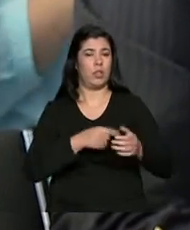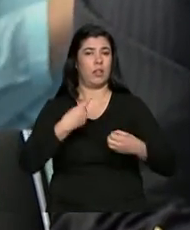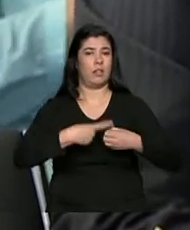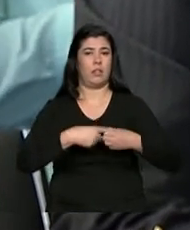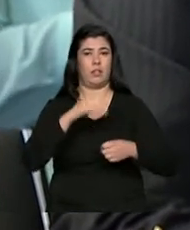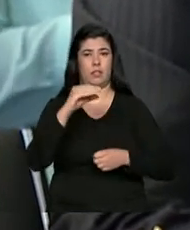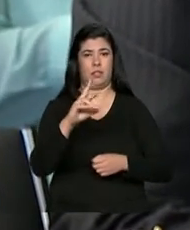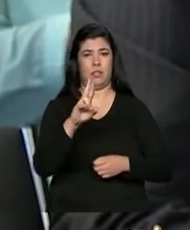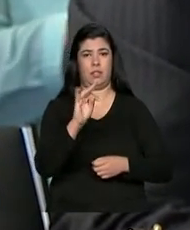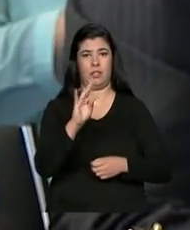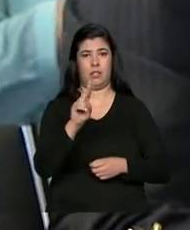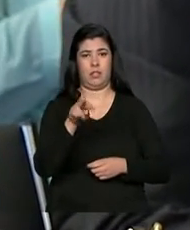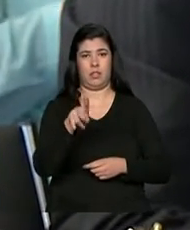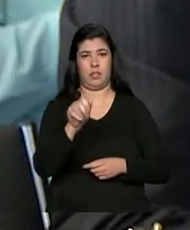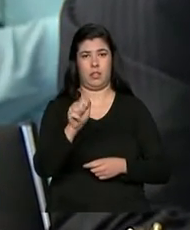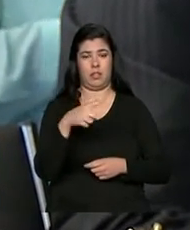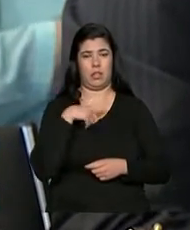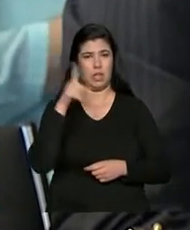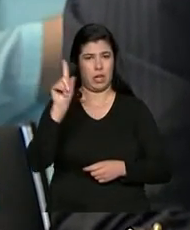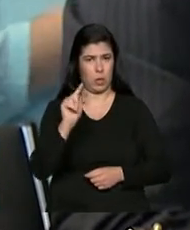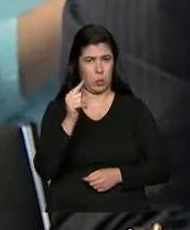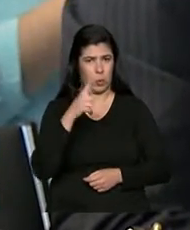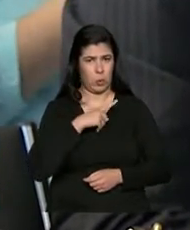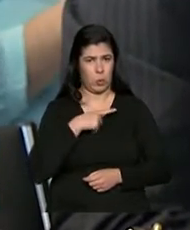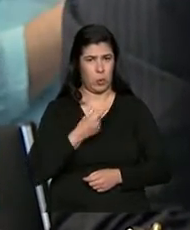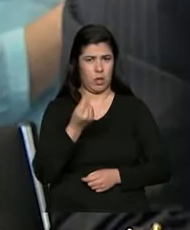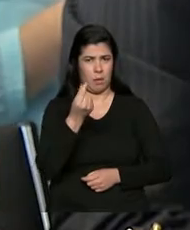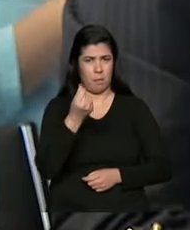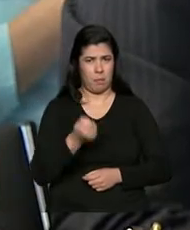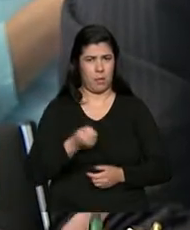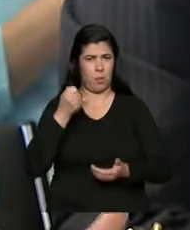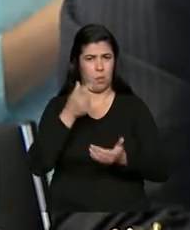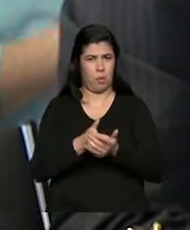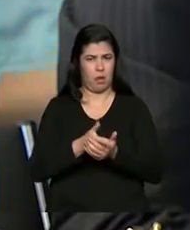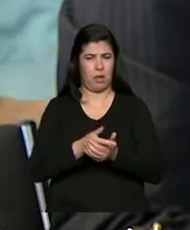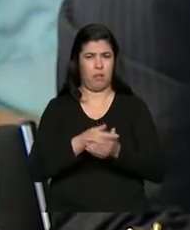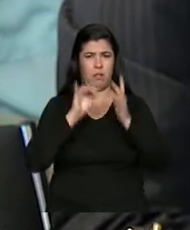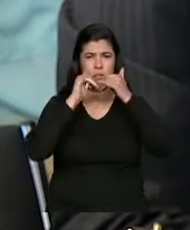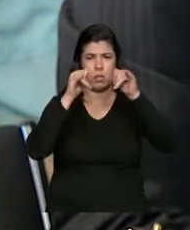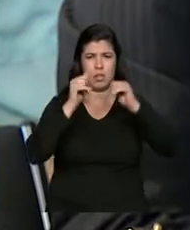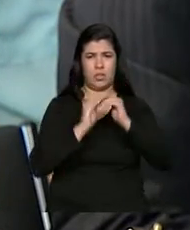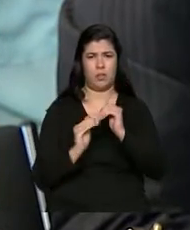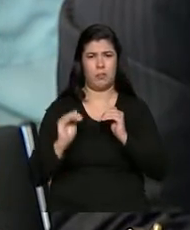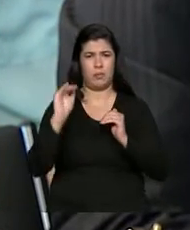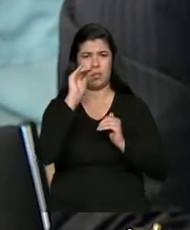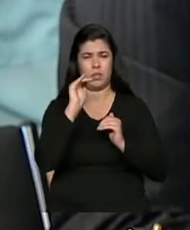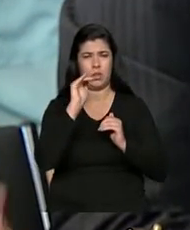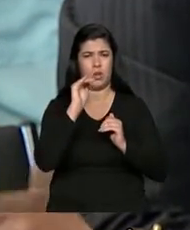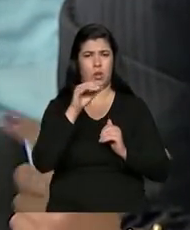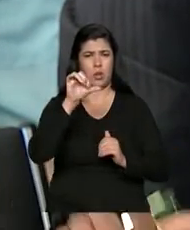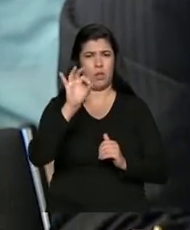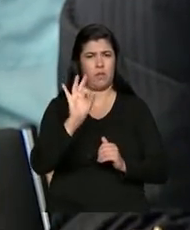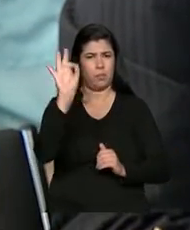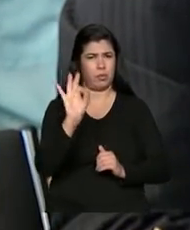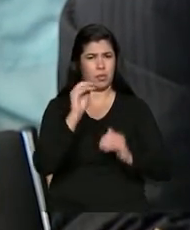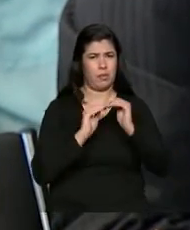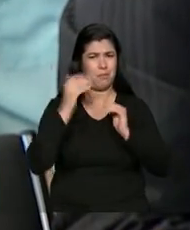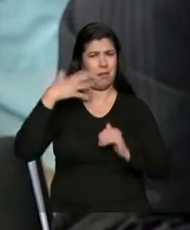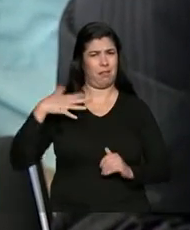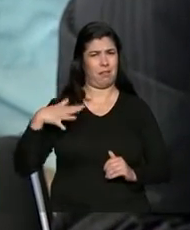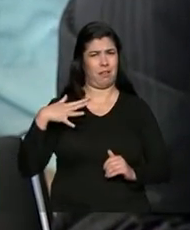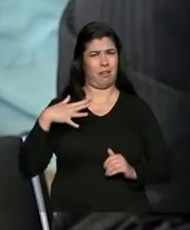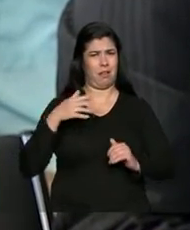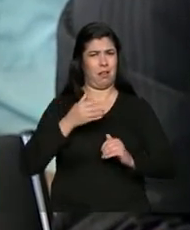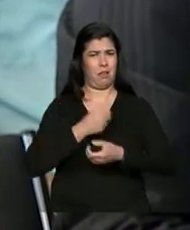conta de energia lá os produtores irrigantes subiu 1 99% de 2014 para 2015 e alguns produtores já